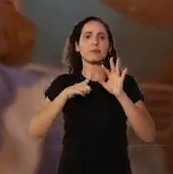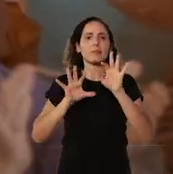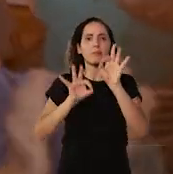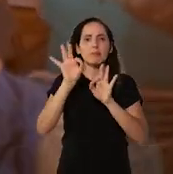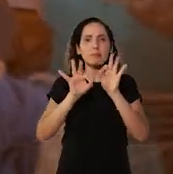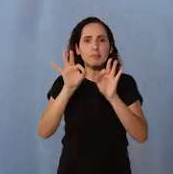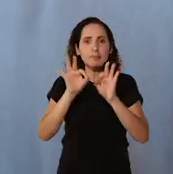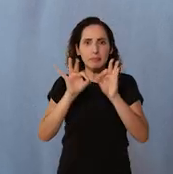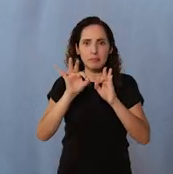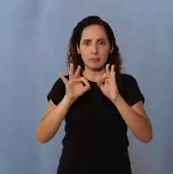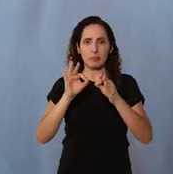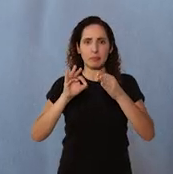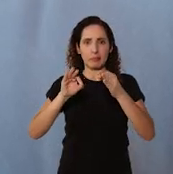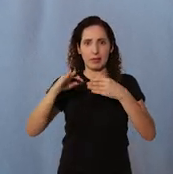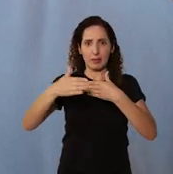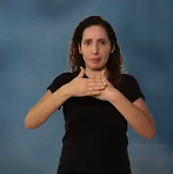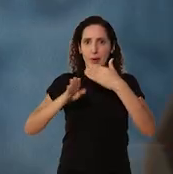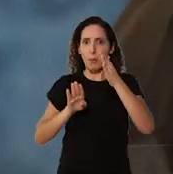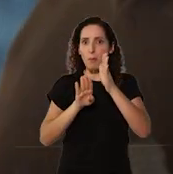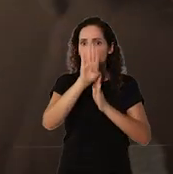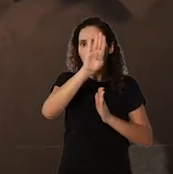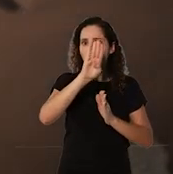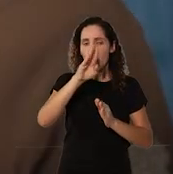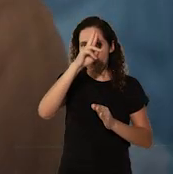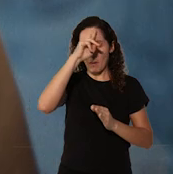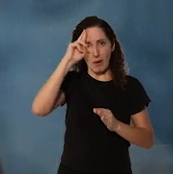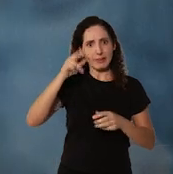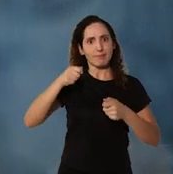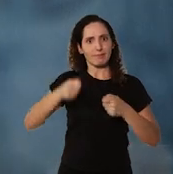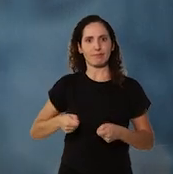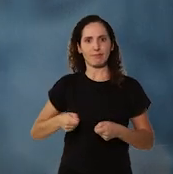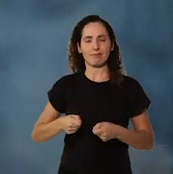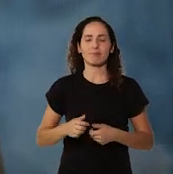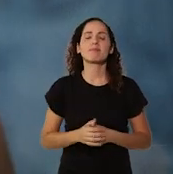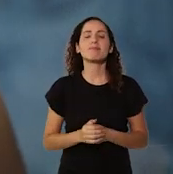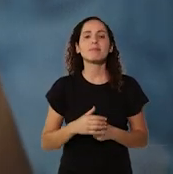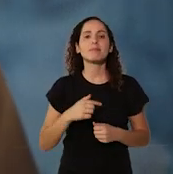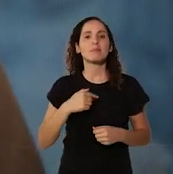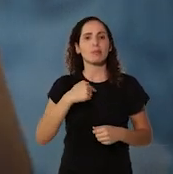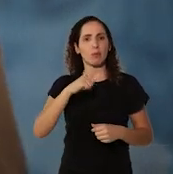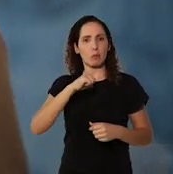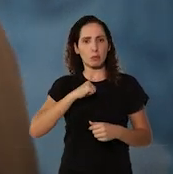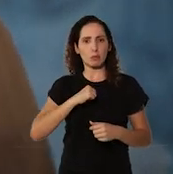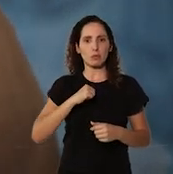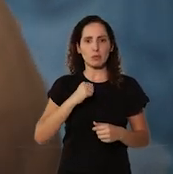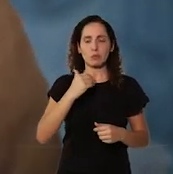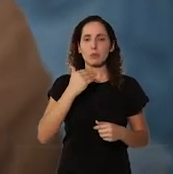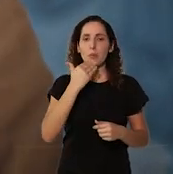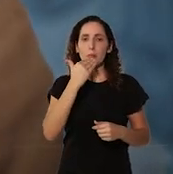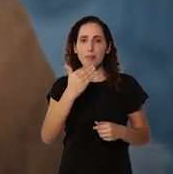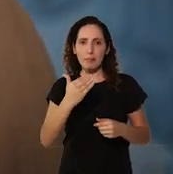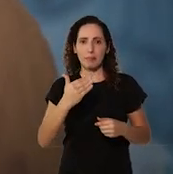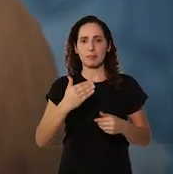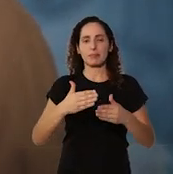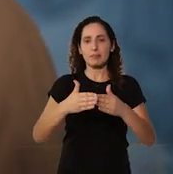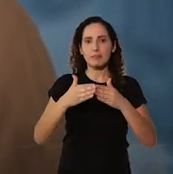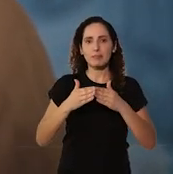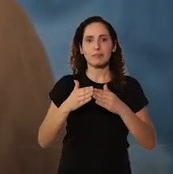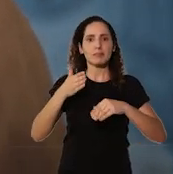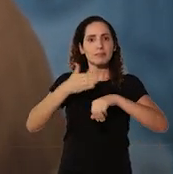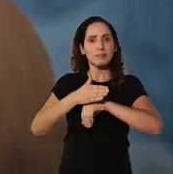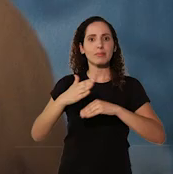Ribeirão voar mais alto. Rock é firmeza. Eu sou Jorge Rock. Peço licença para entrar no seu